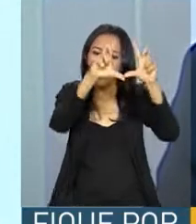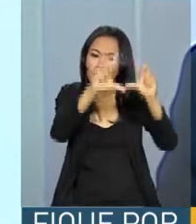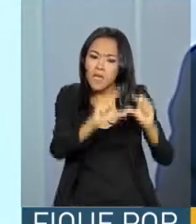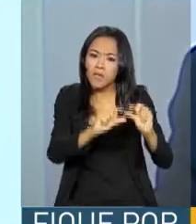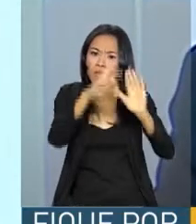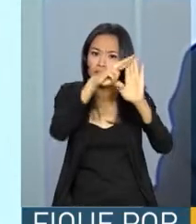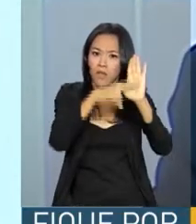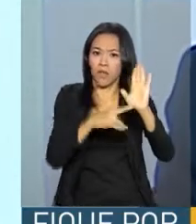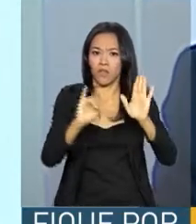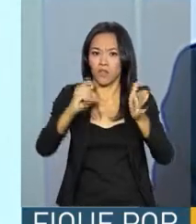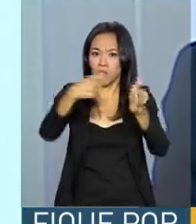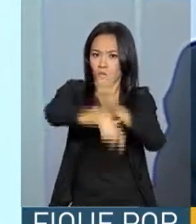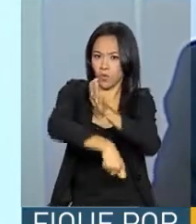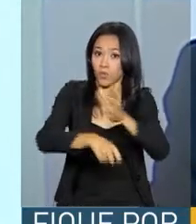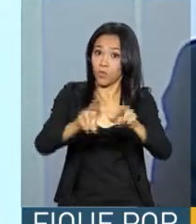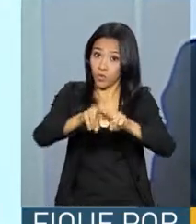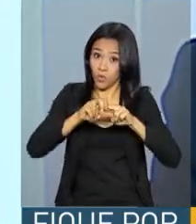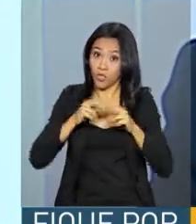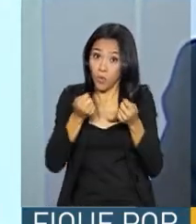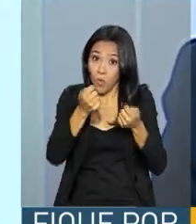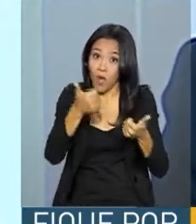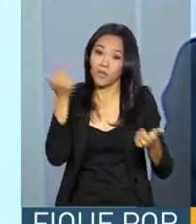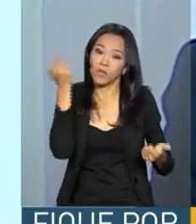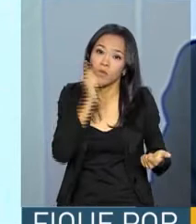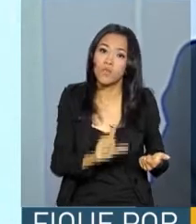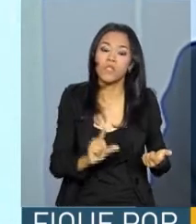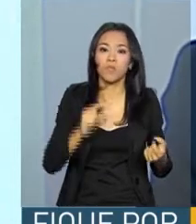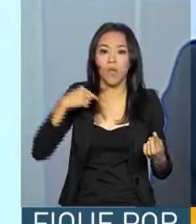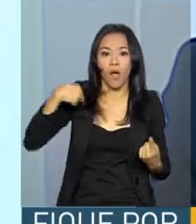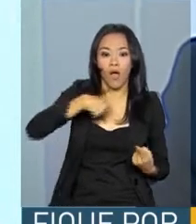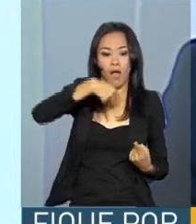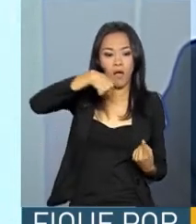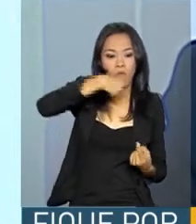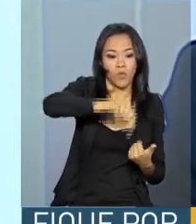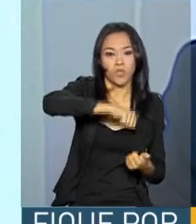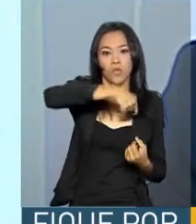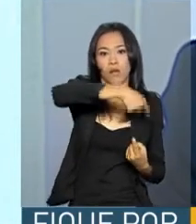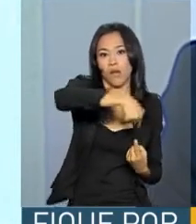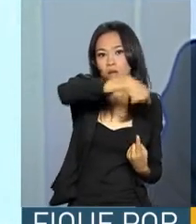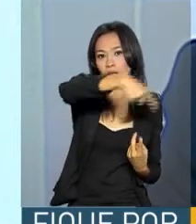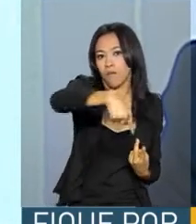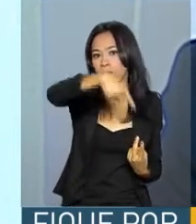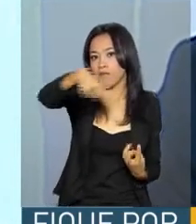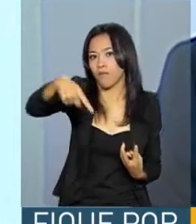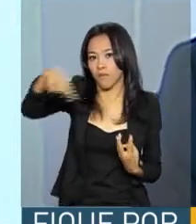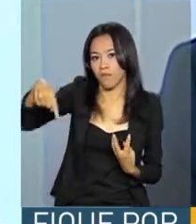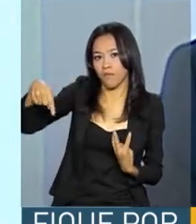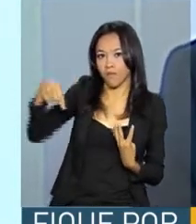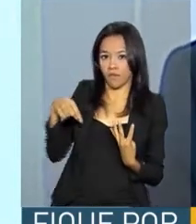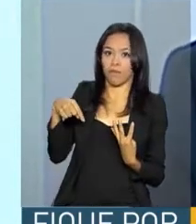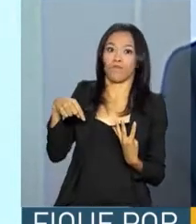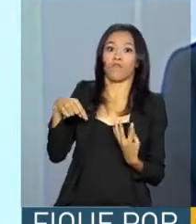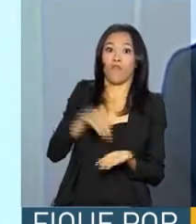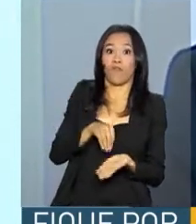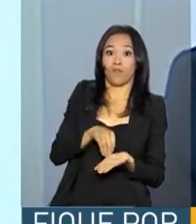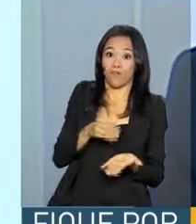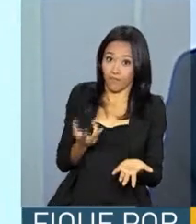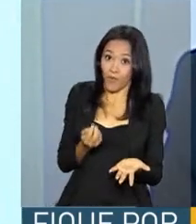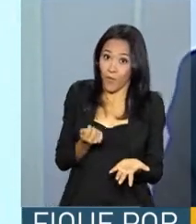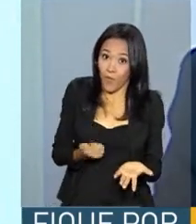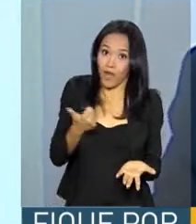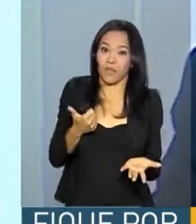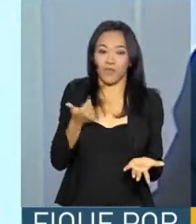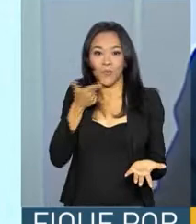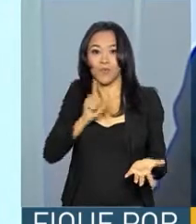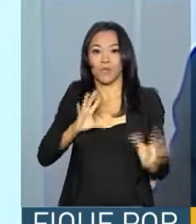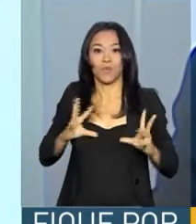quase fechamos o ciclo de reformas no país, né? Então, eu acho que nós vamos ainda